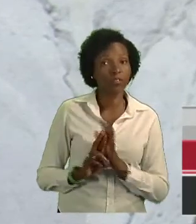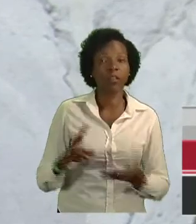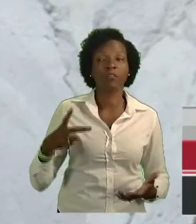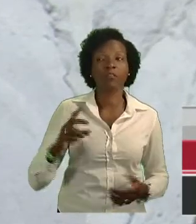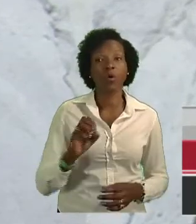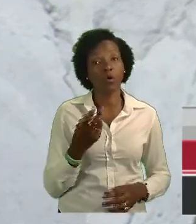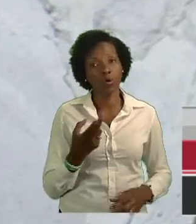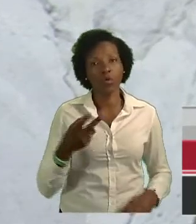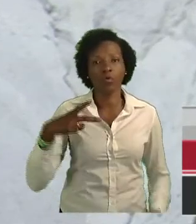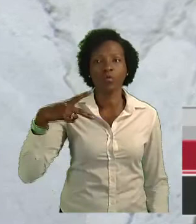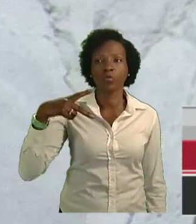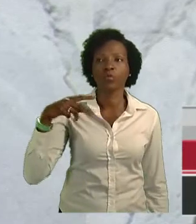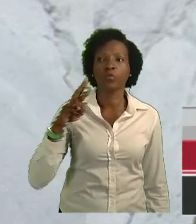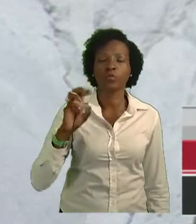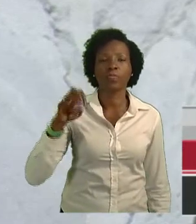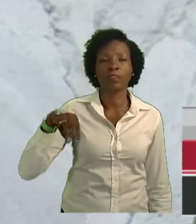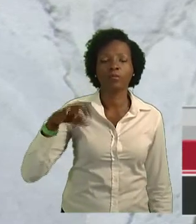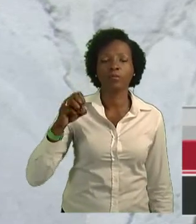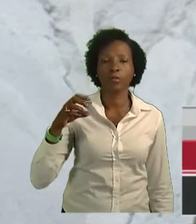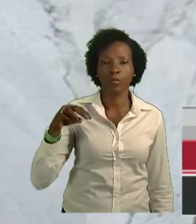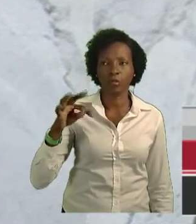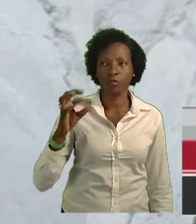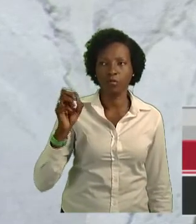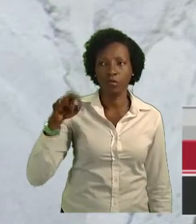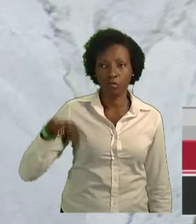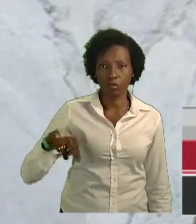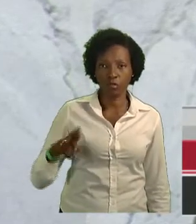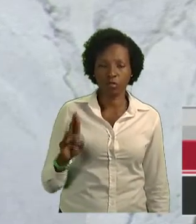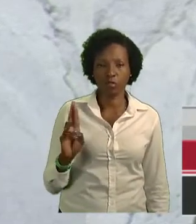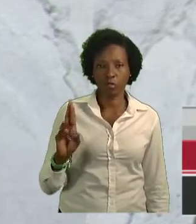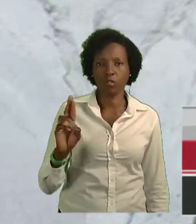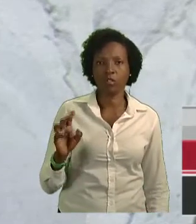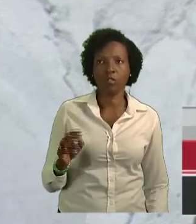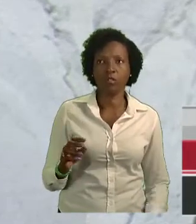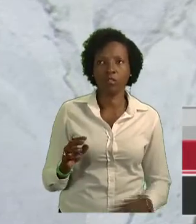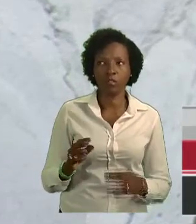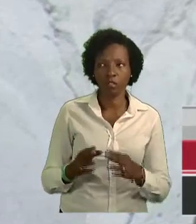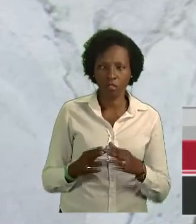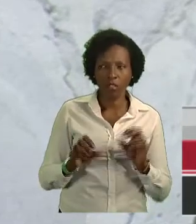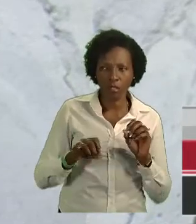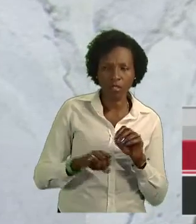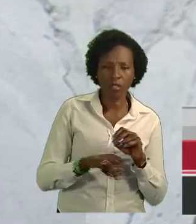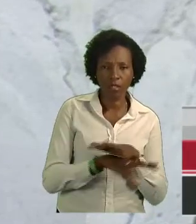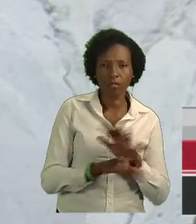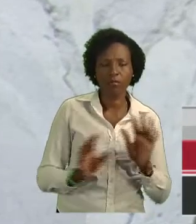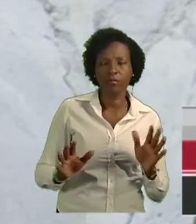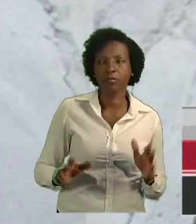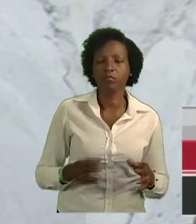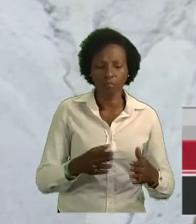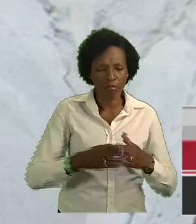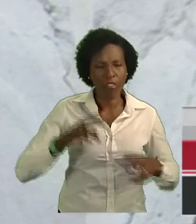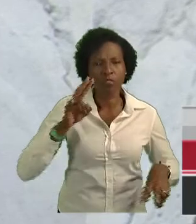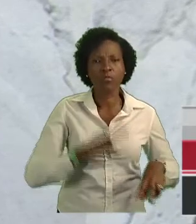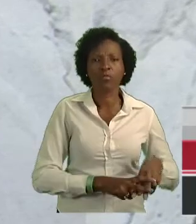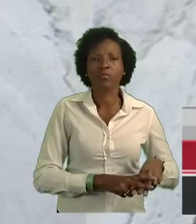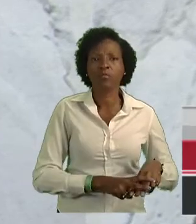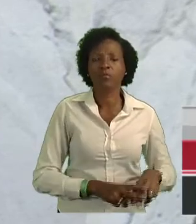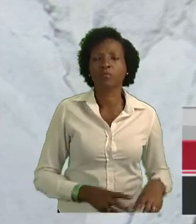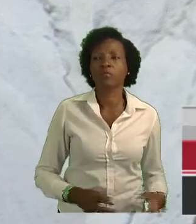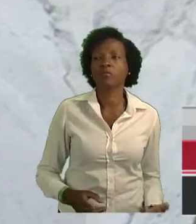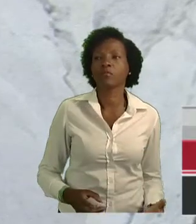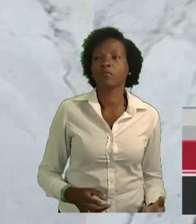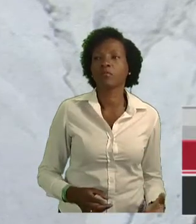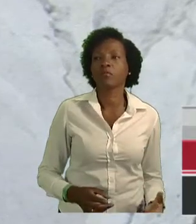só para terminação a presidente pediu a prisão do criminoso para que a prisão em flagrante fosse convertida